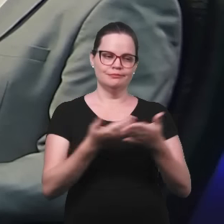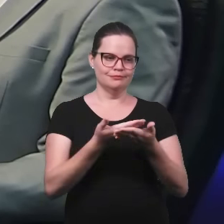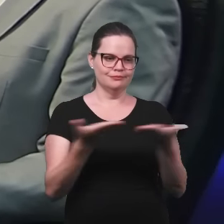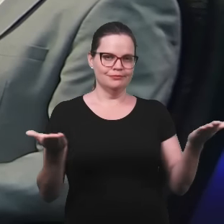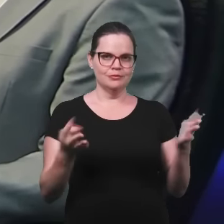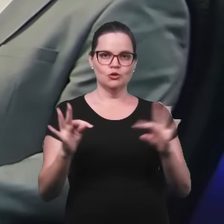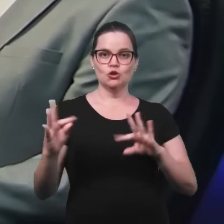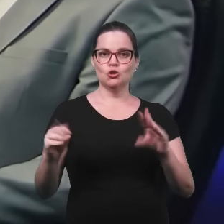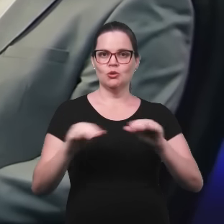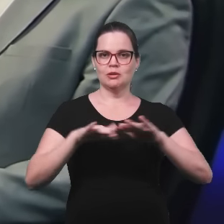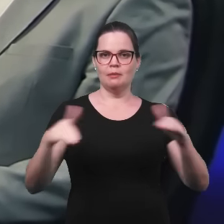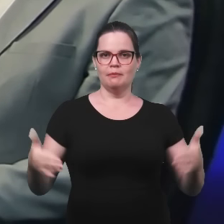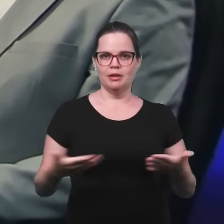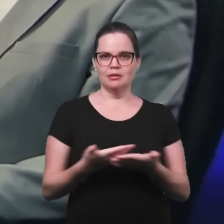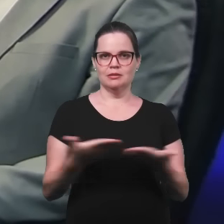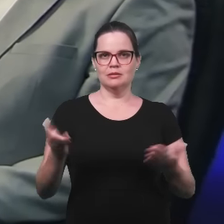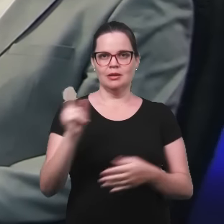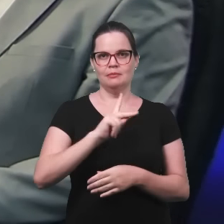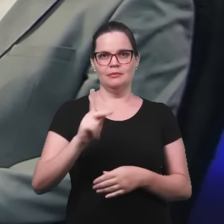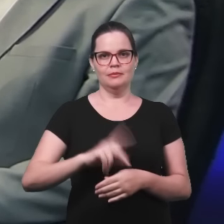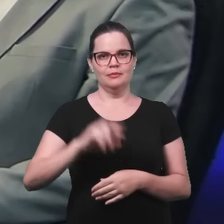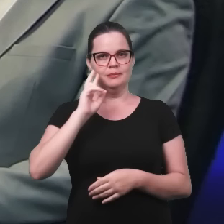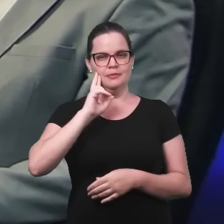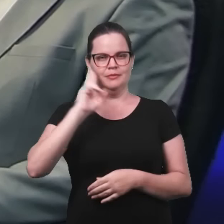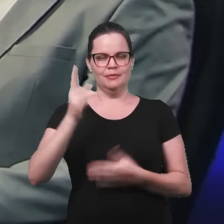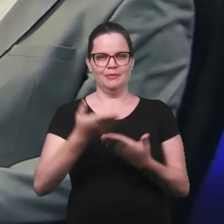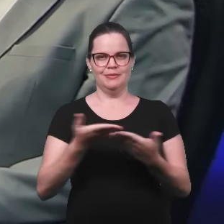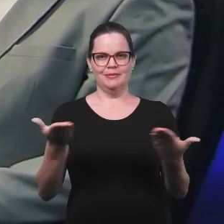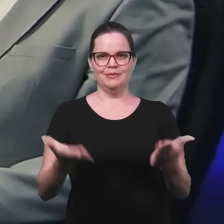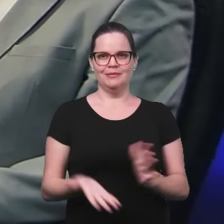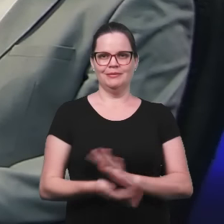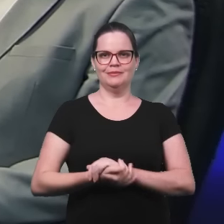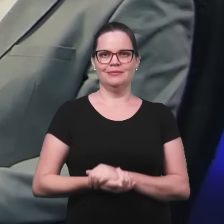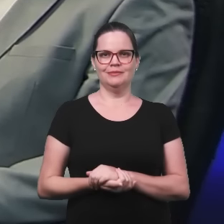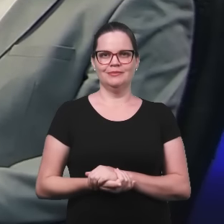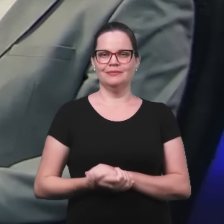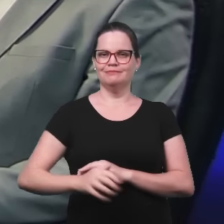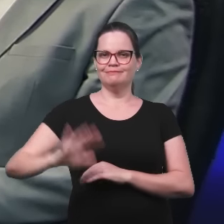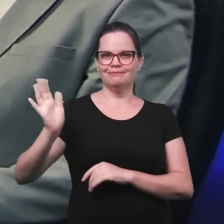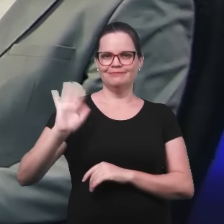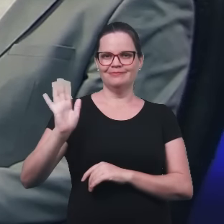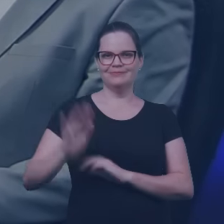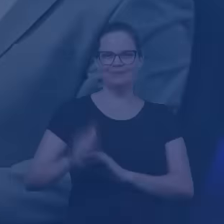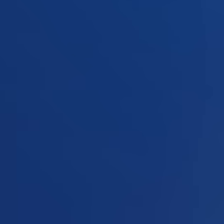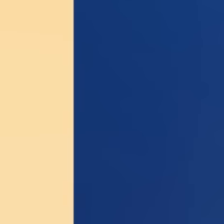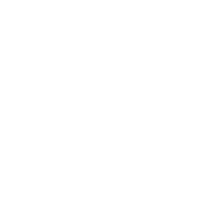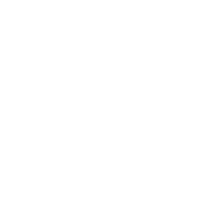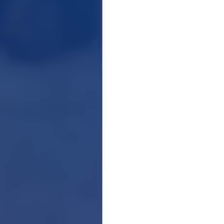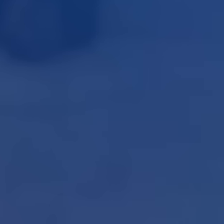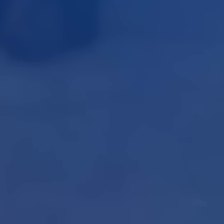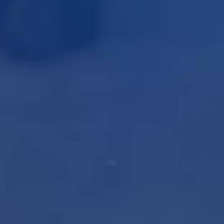à mesa, né? A paz do Senhor. Paz do Senhor. Paz do Amém. Senhor. Glória a Jesus. Até o próximo episódio.